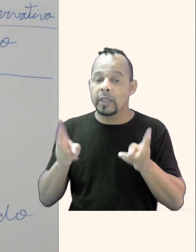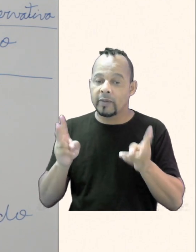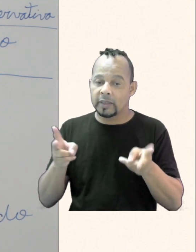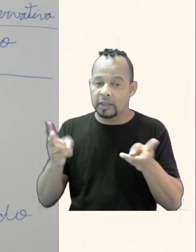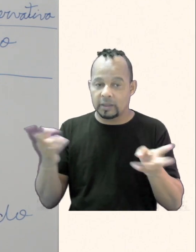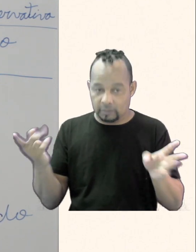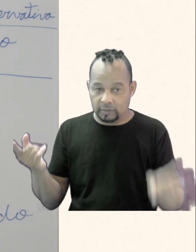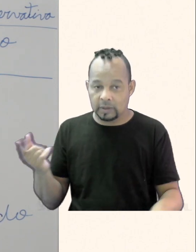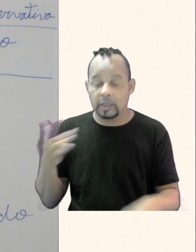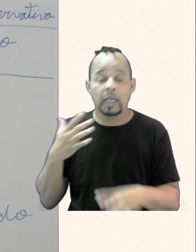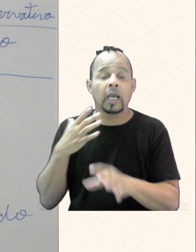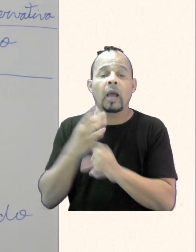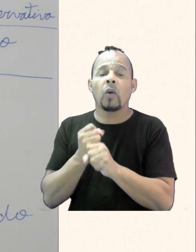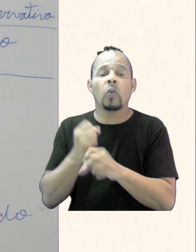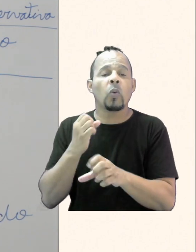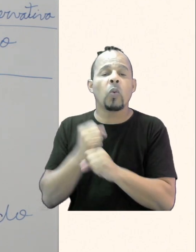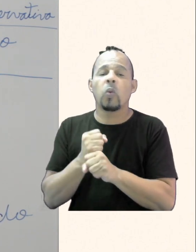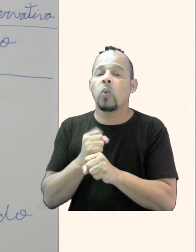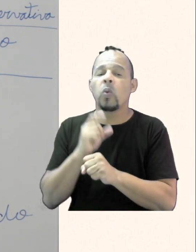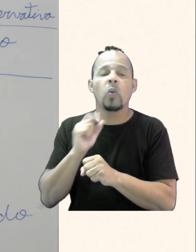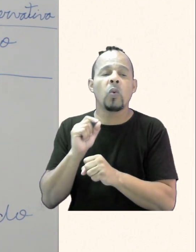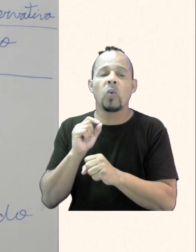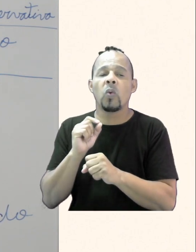o rotacional